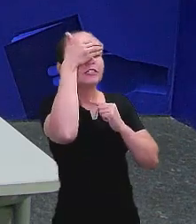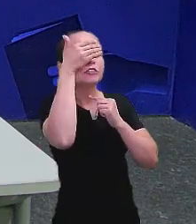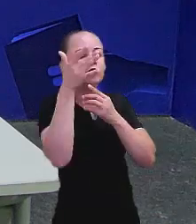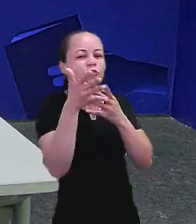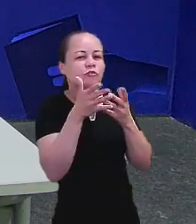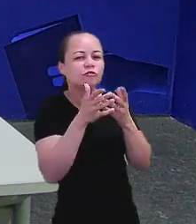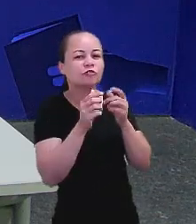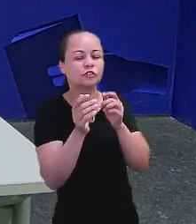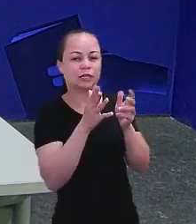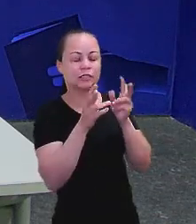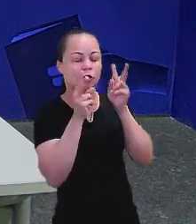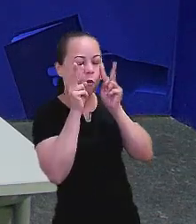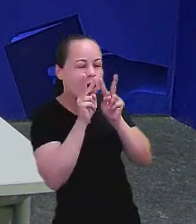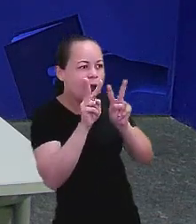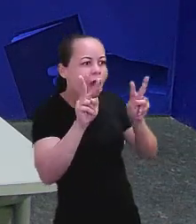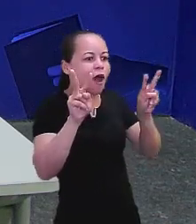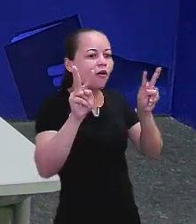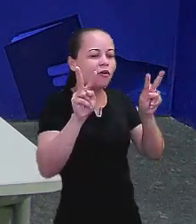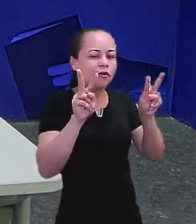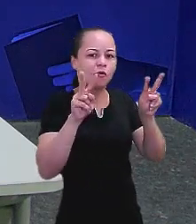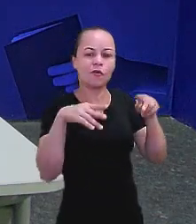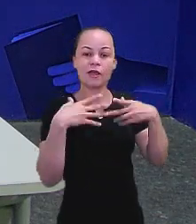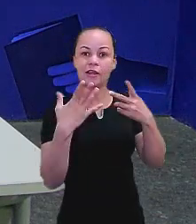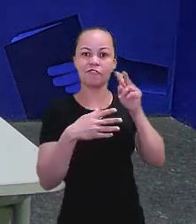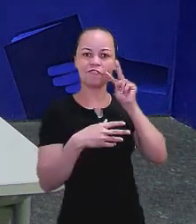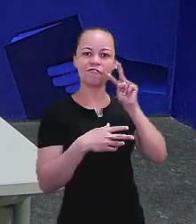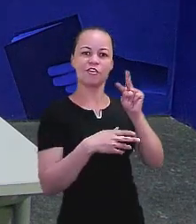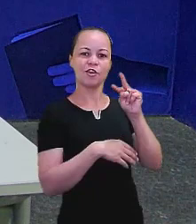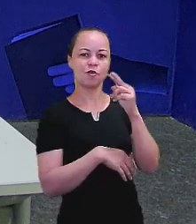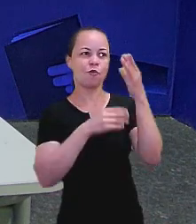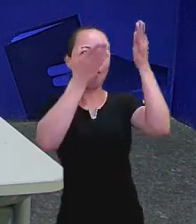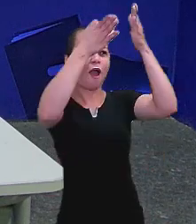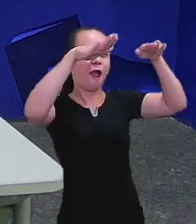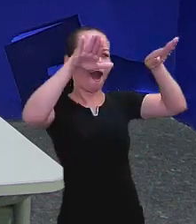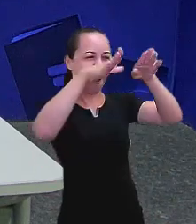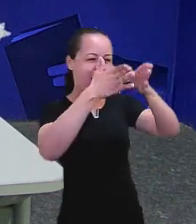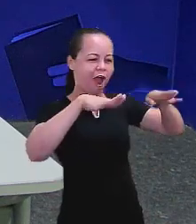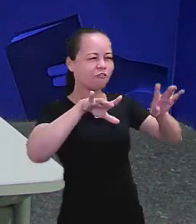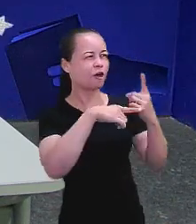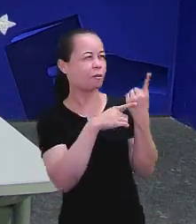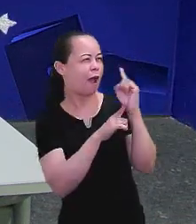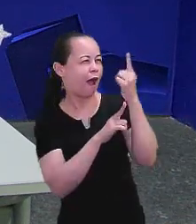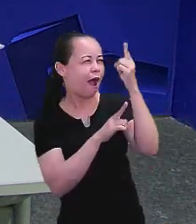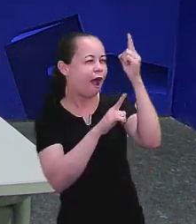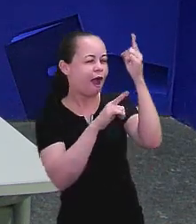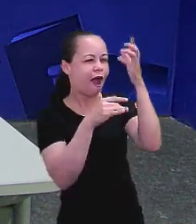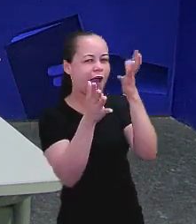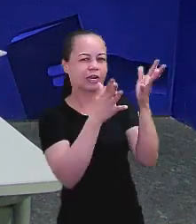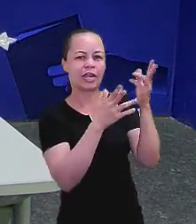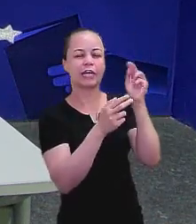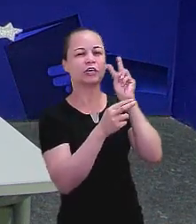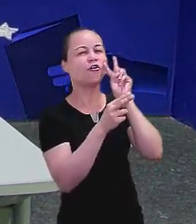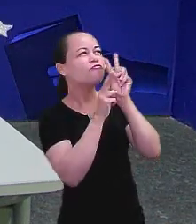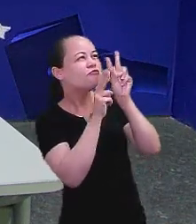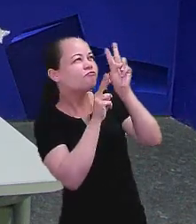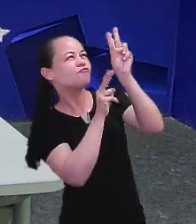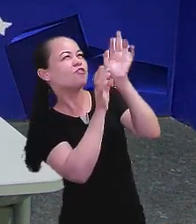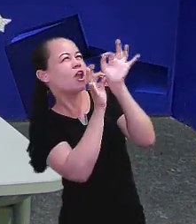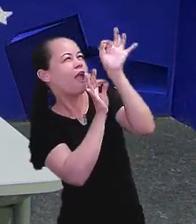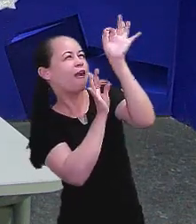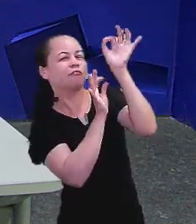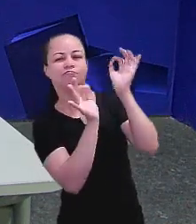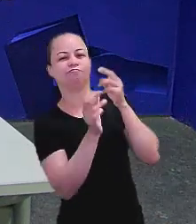que, quando ele olhou, avistou aquela árvore imensa que ele não conseguia ver o fim dela.